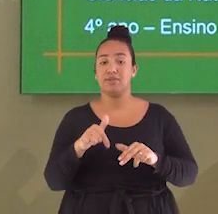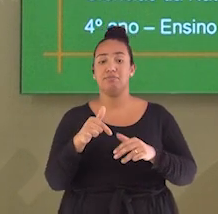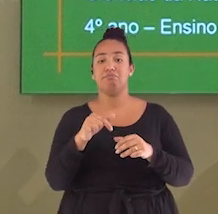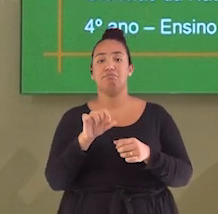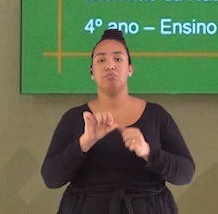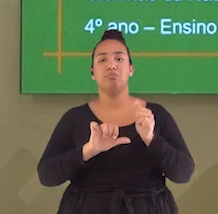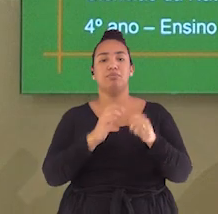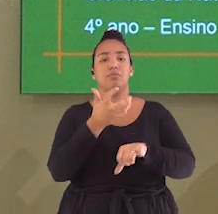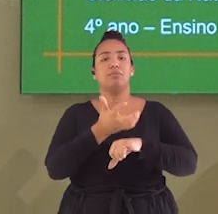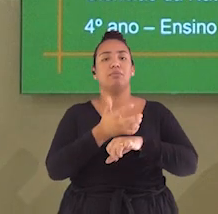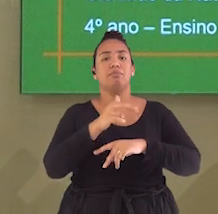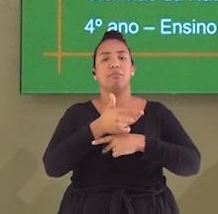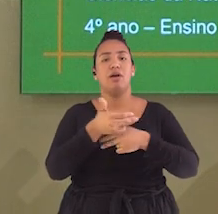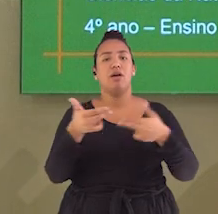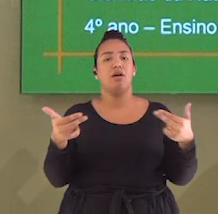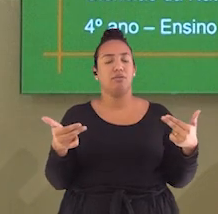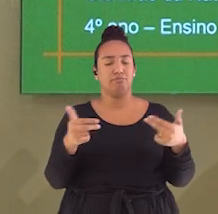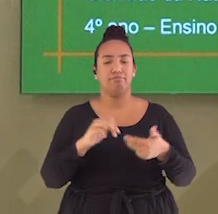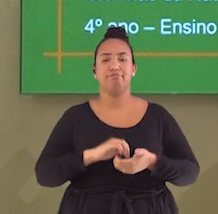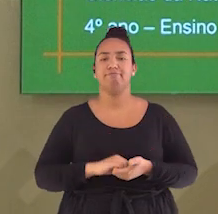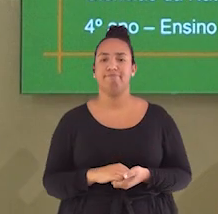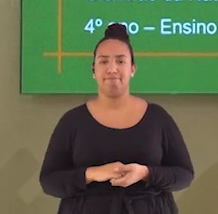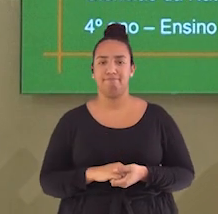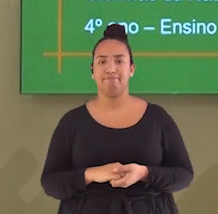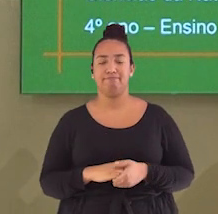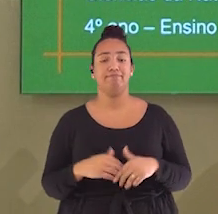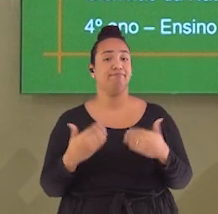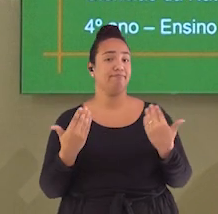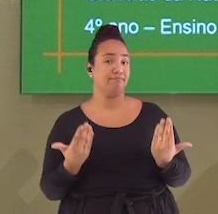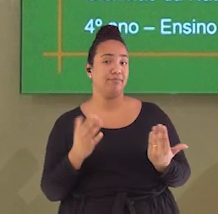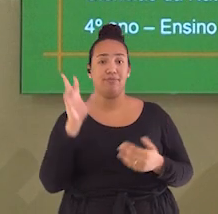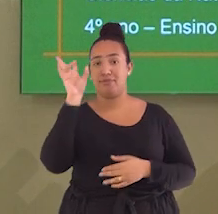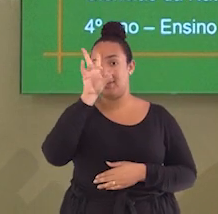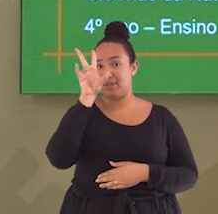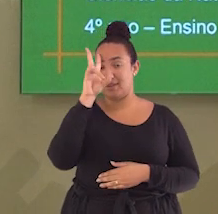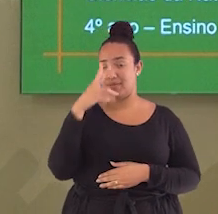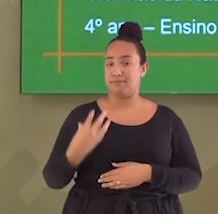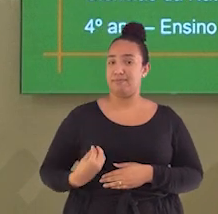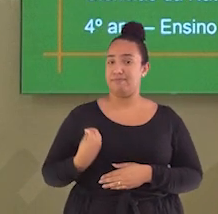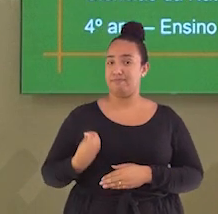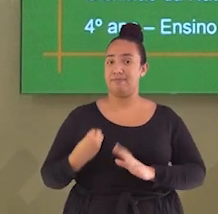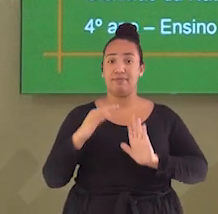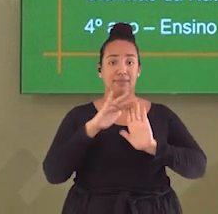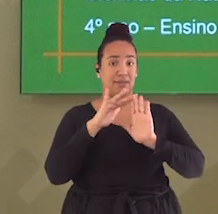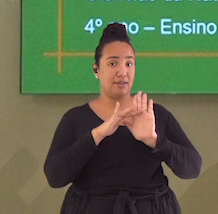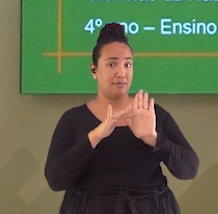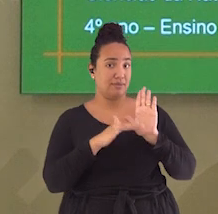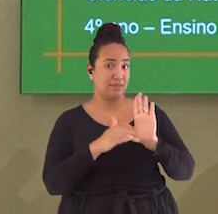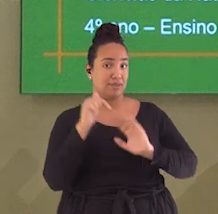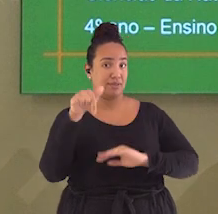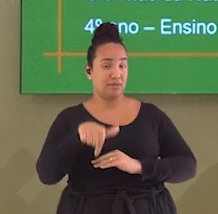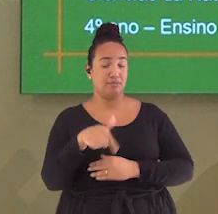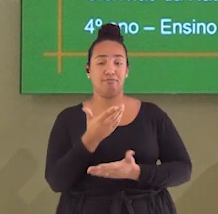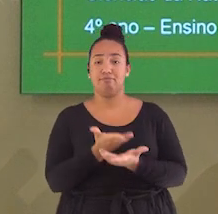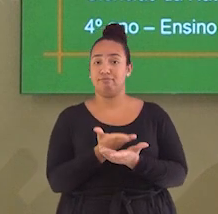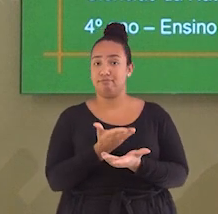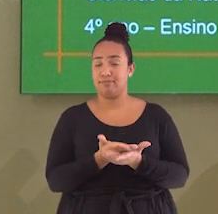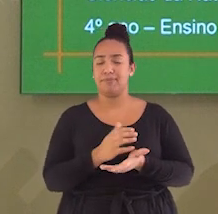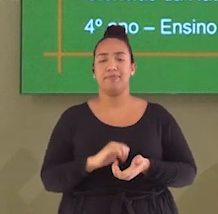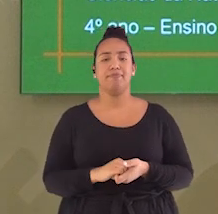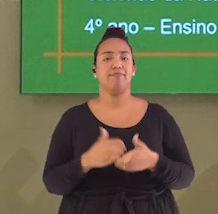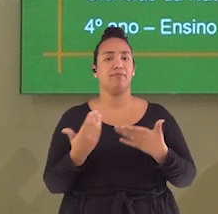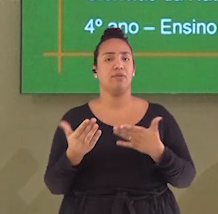estados físicos da matéria. Portanto, não deixem de registrar a sua presença na aula aqui